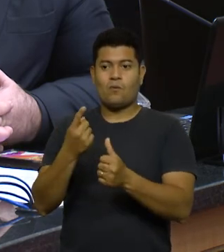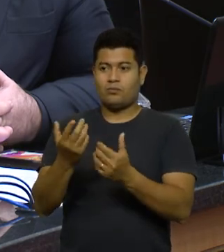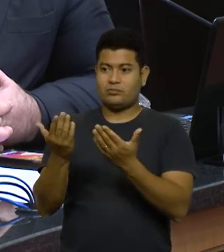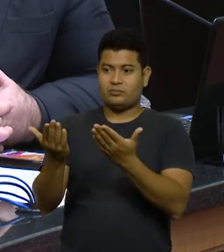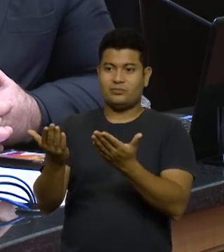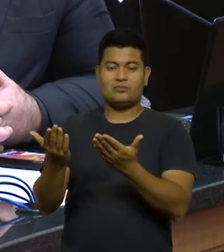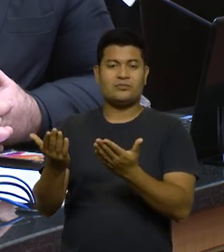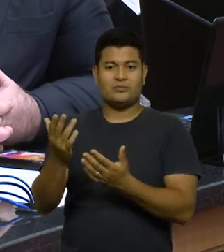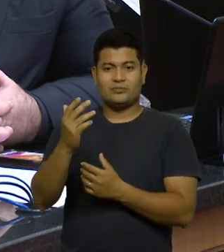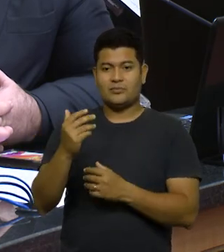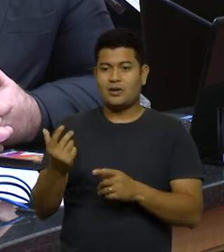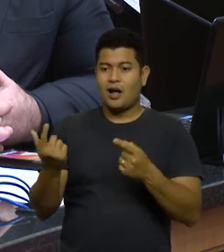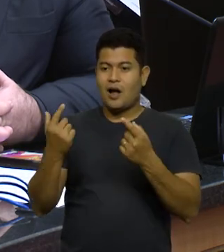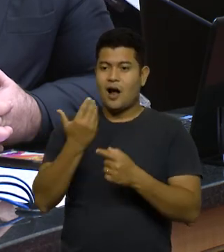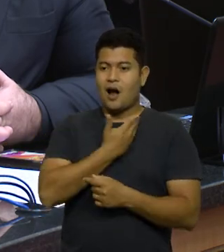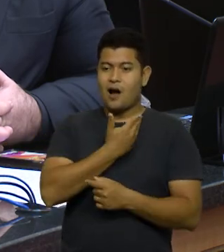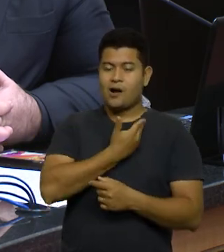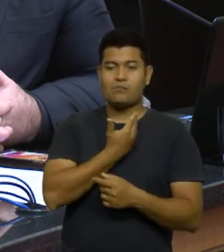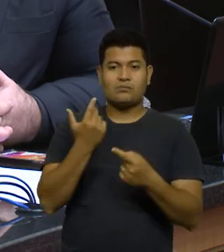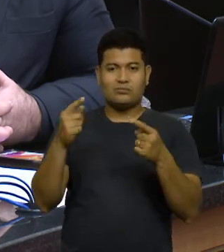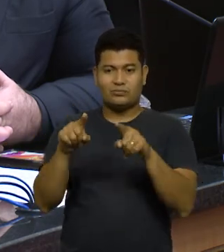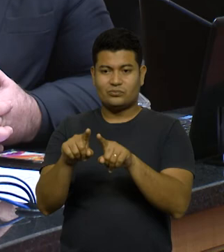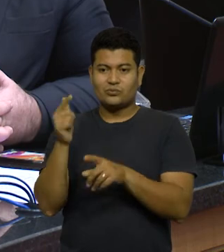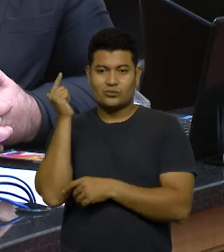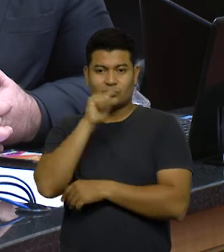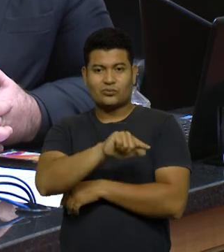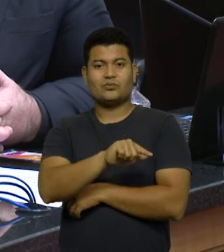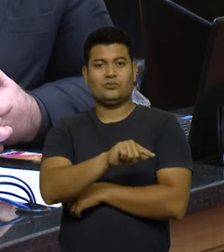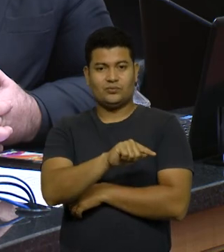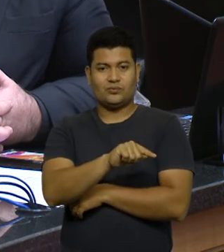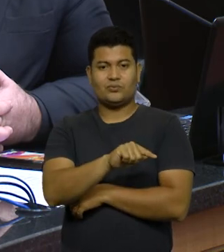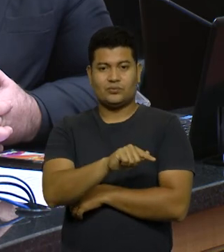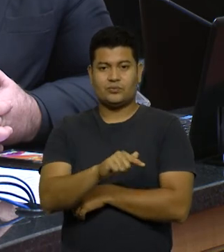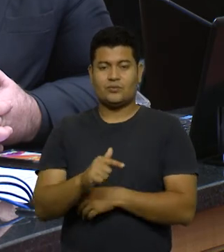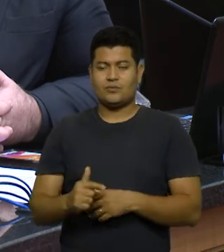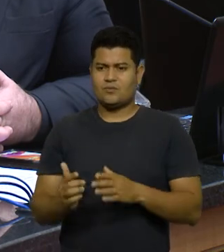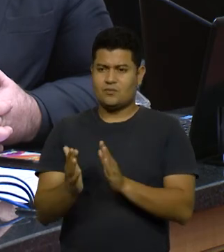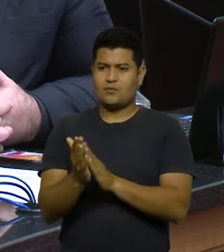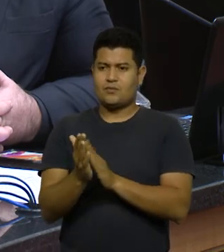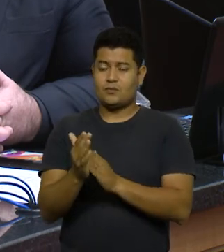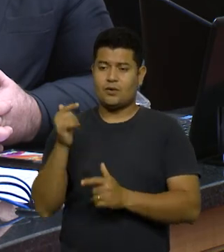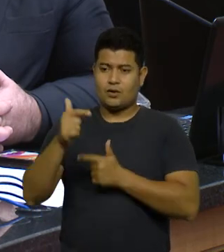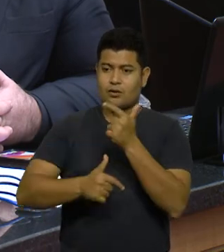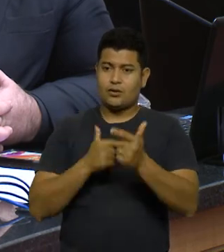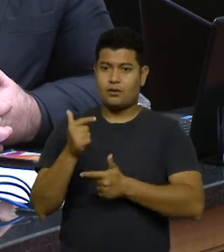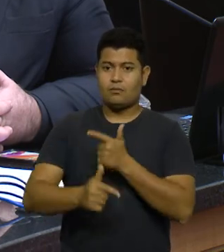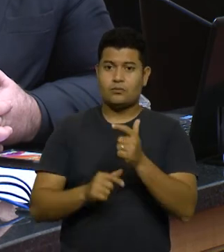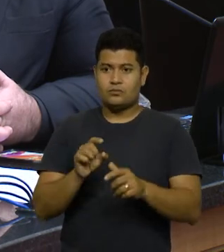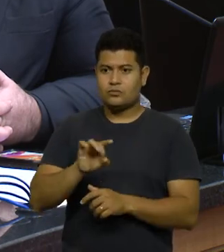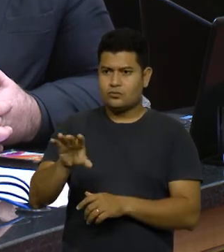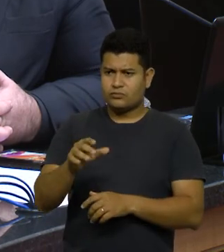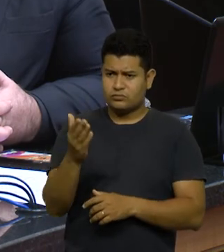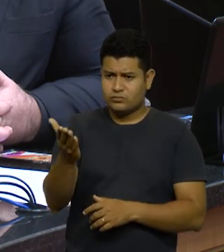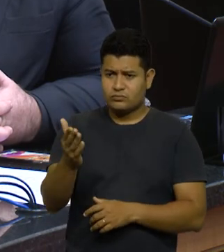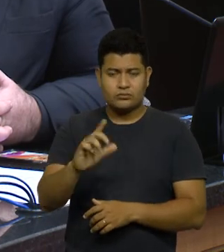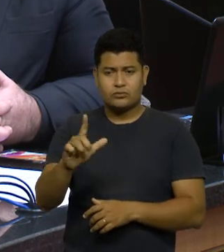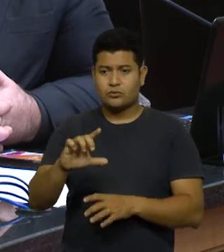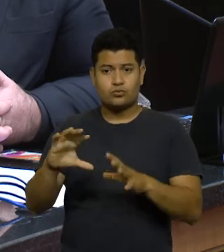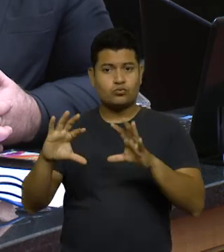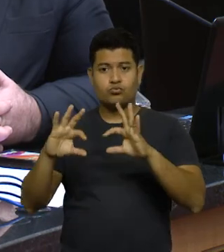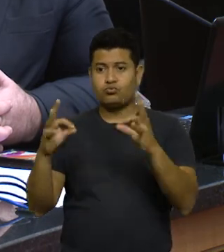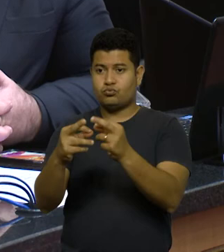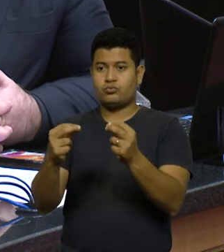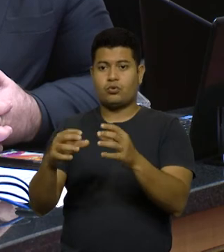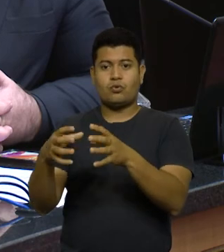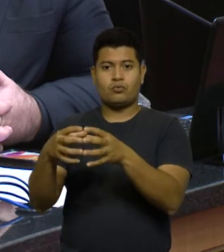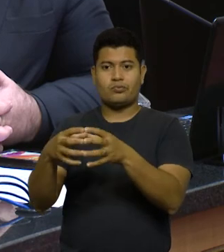ter primeiro a sua amizade. Parabenizar pelo trabalho que vem realizando, não só você, toda a sua equipe da prefeitura, e